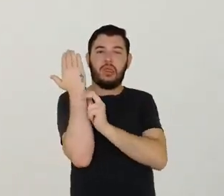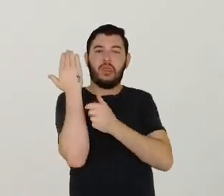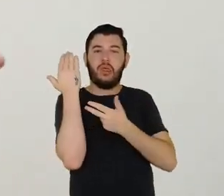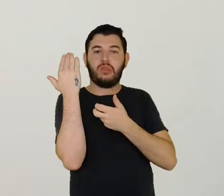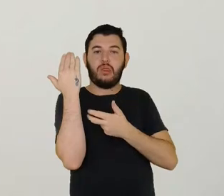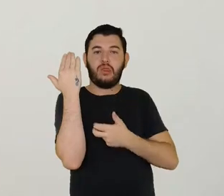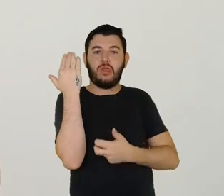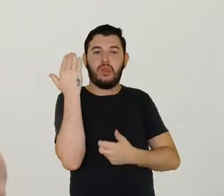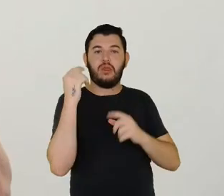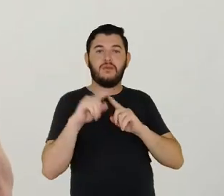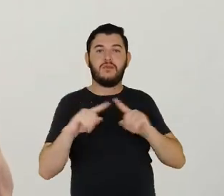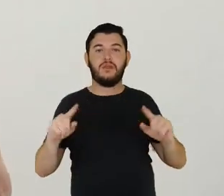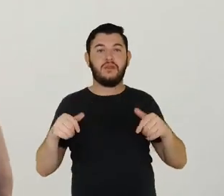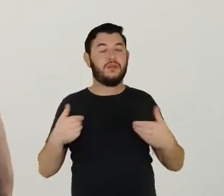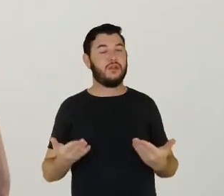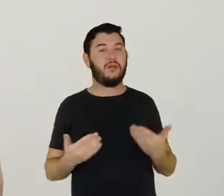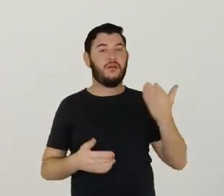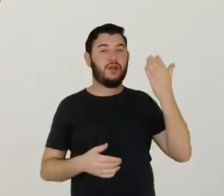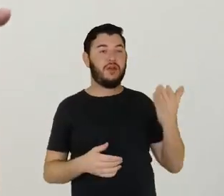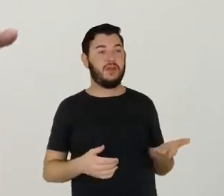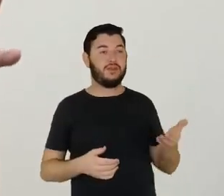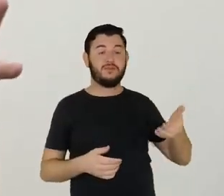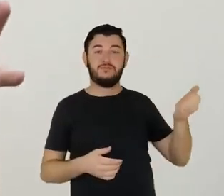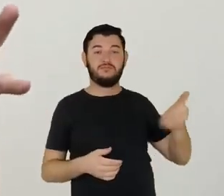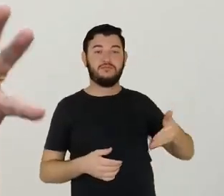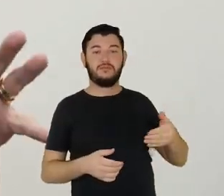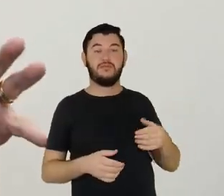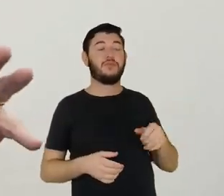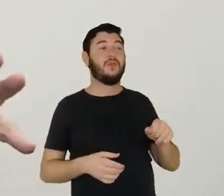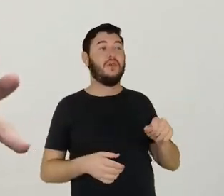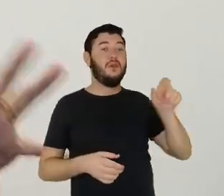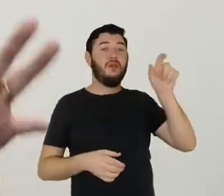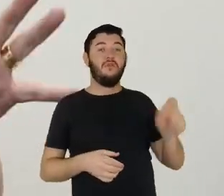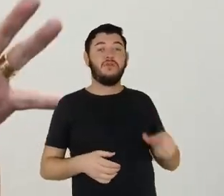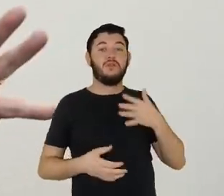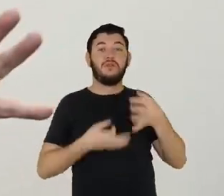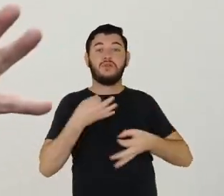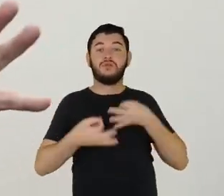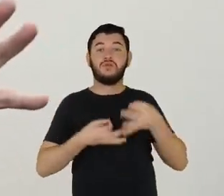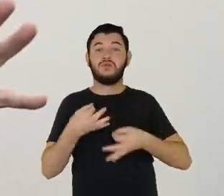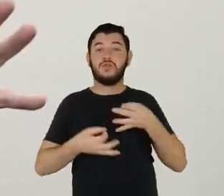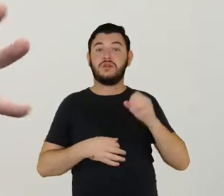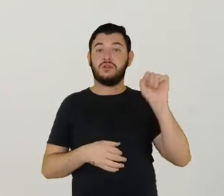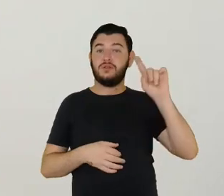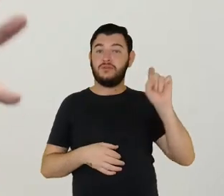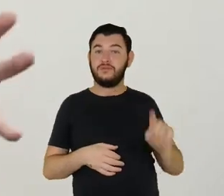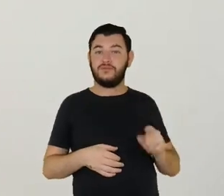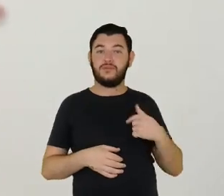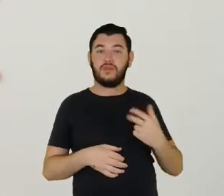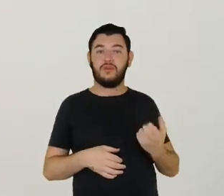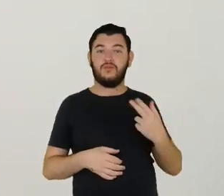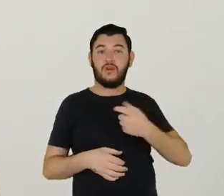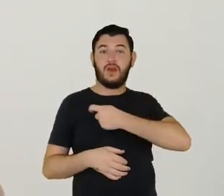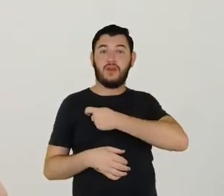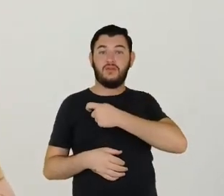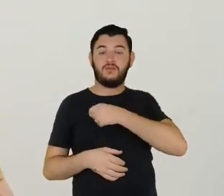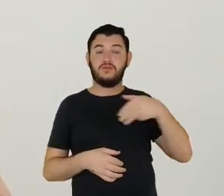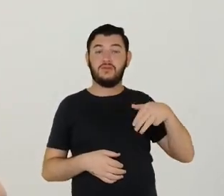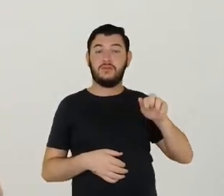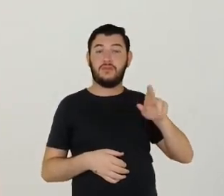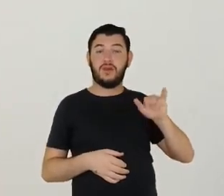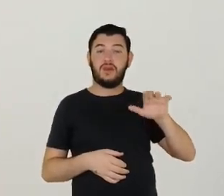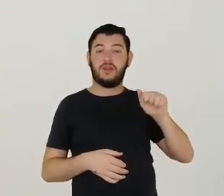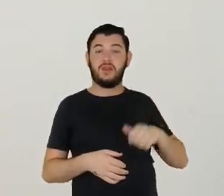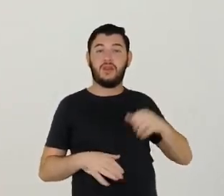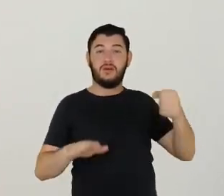sugere? Mandar alunos de Maricá para Cuba agora, ontem. Mas como que a gente faz? Não sei. Falei com a diretora da